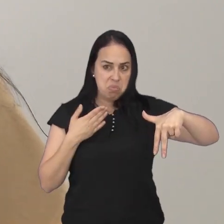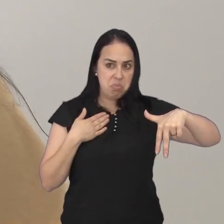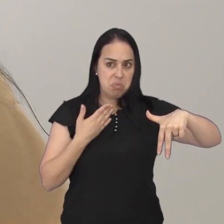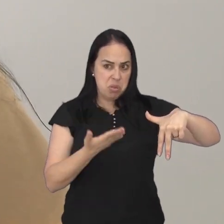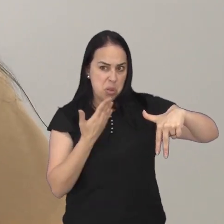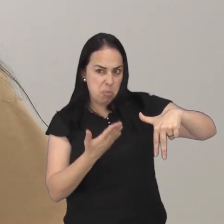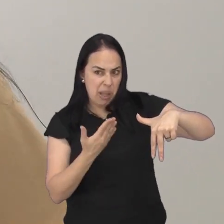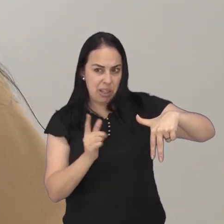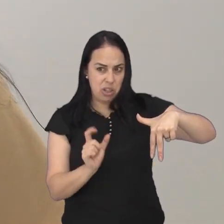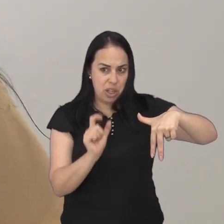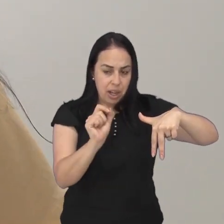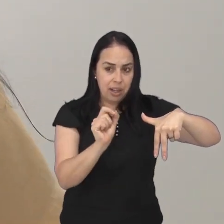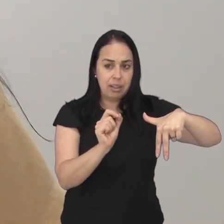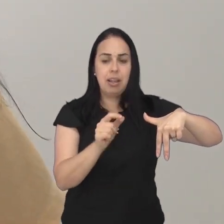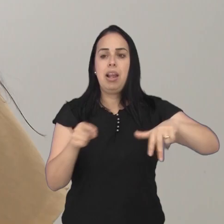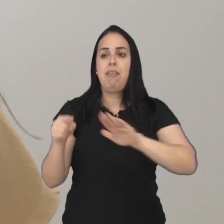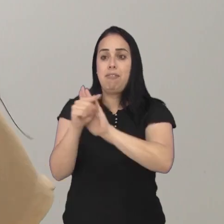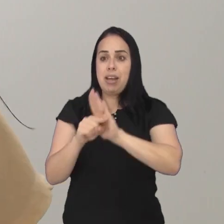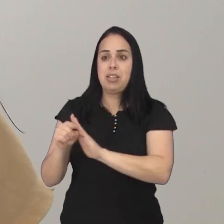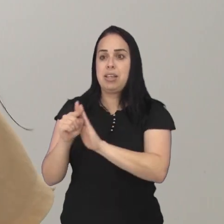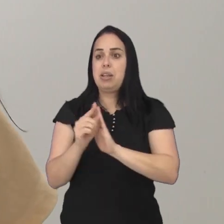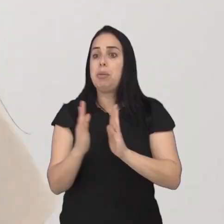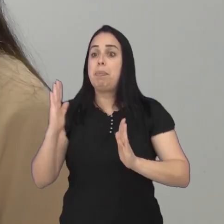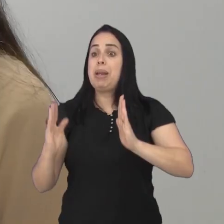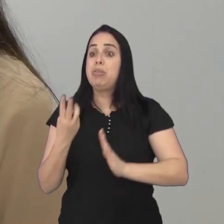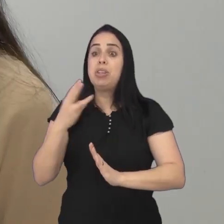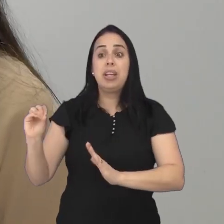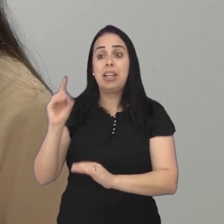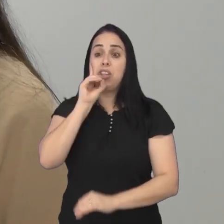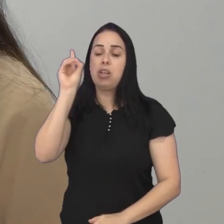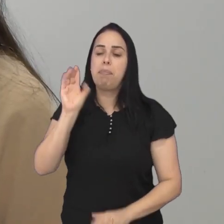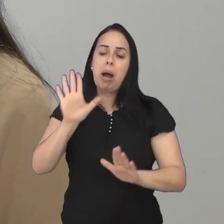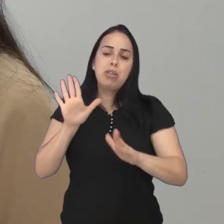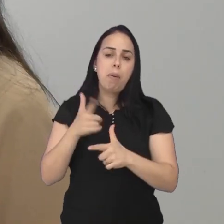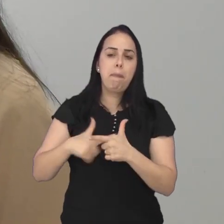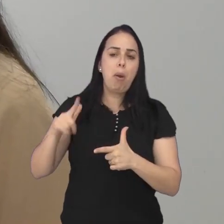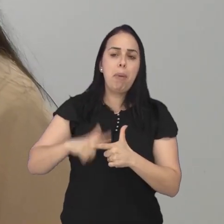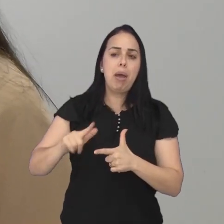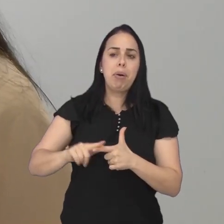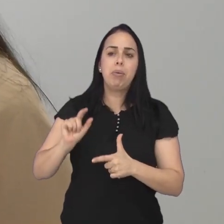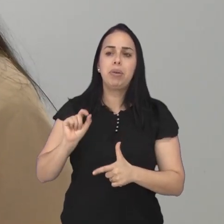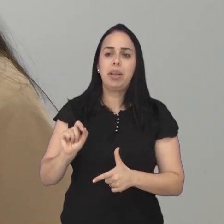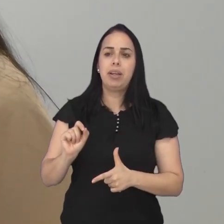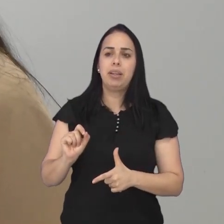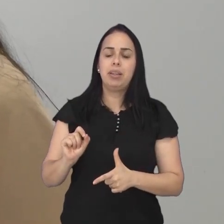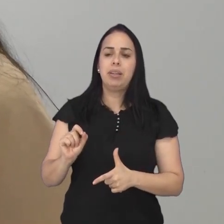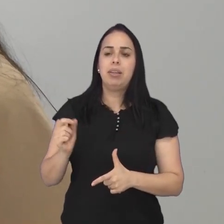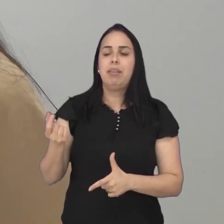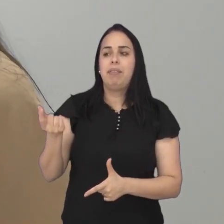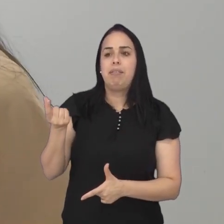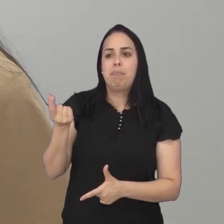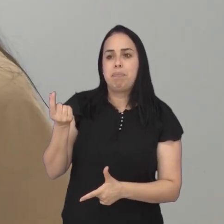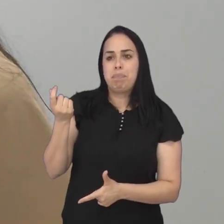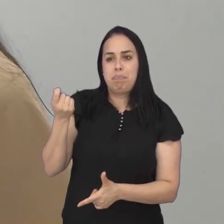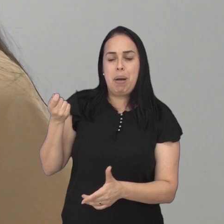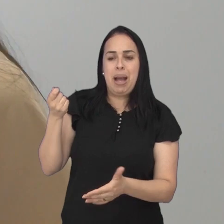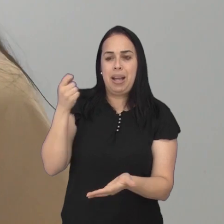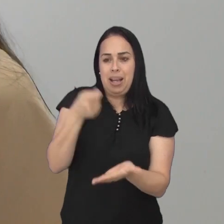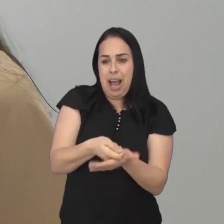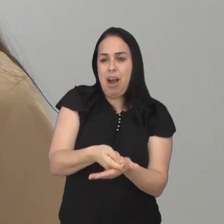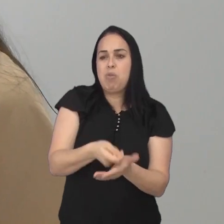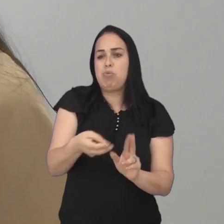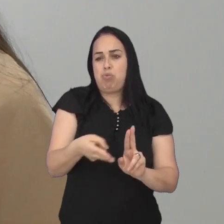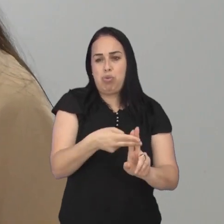câncer tenha o seu exame realizado em até 30 dias. Só que a gente tem um problema muito grande com as políticas de pagamento do